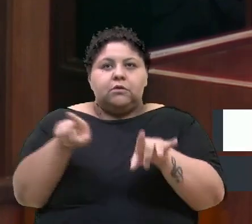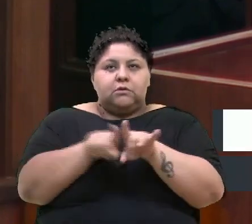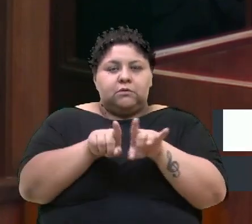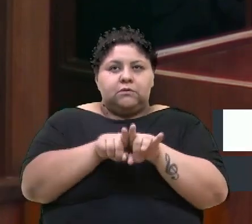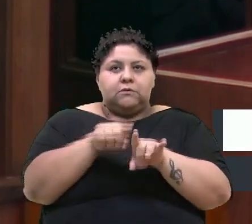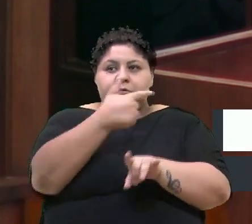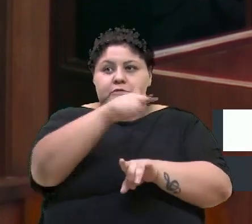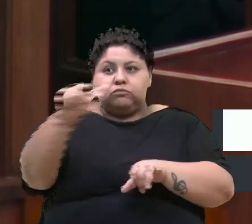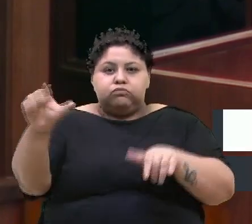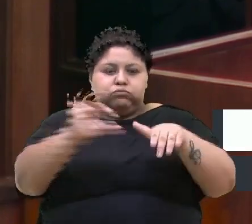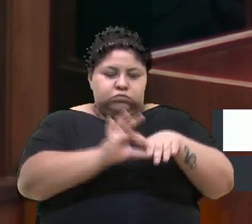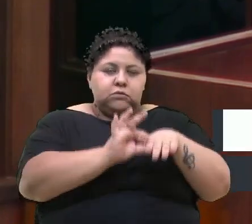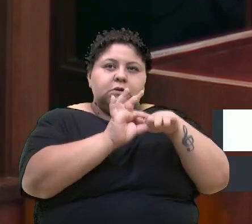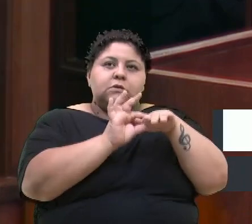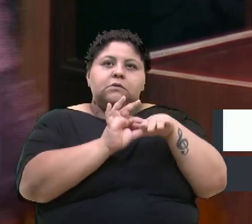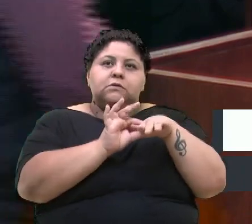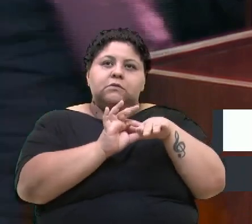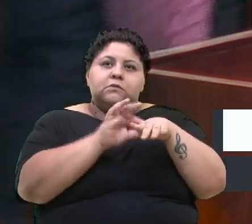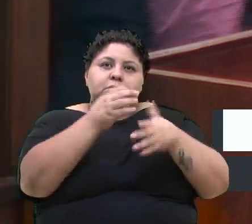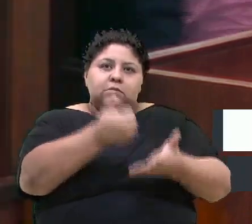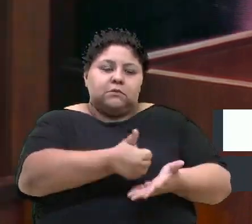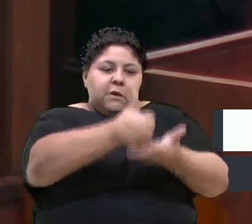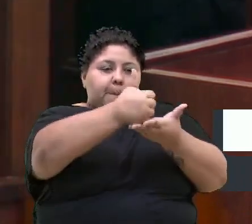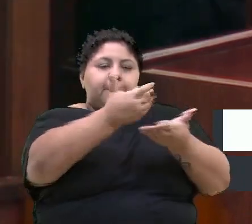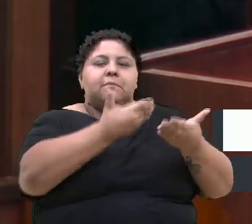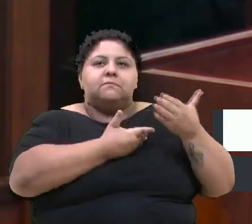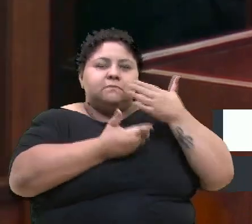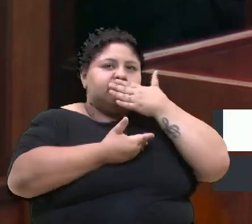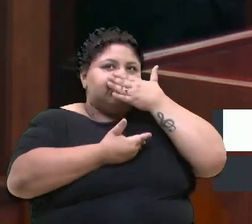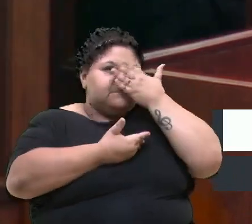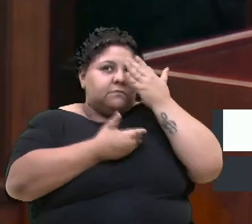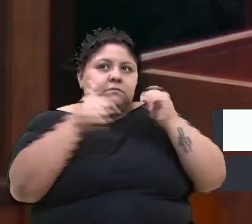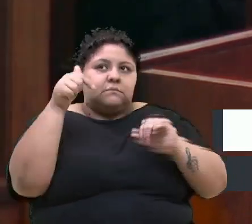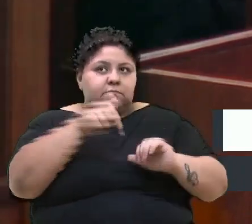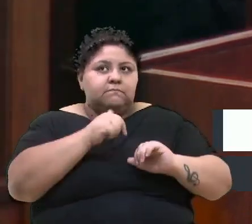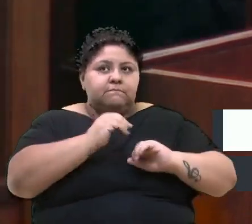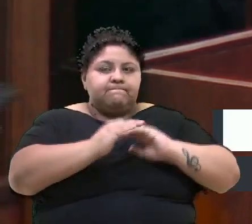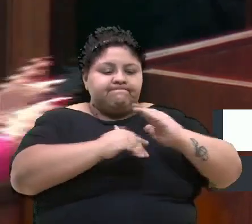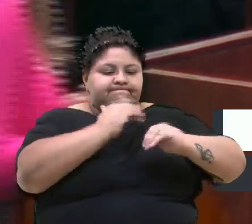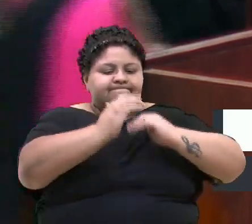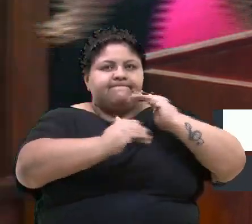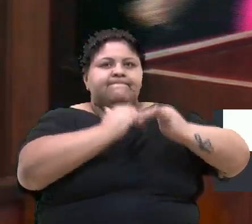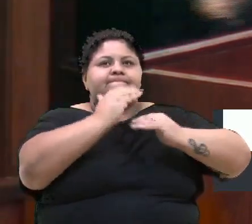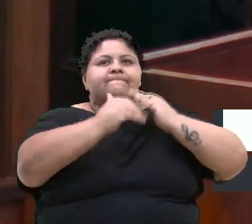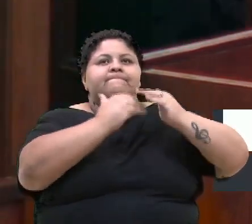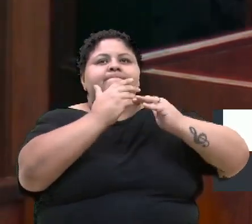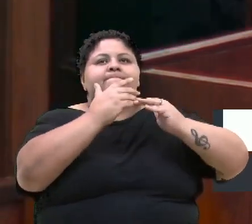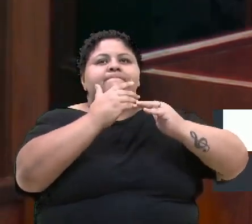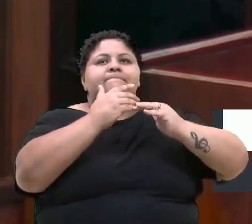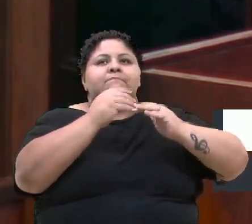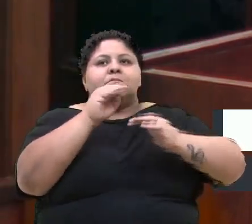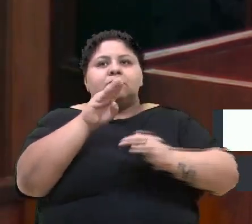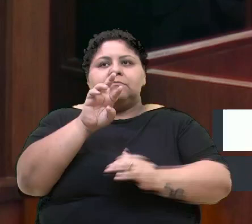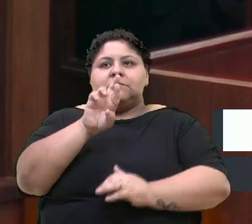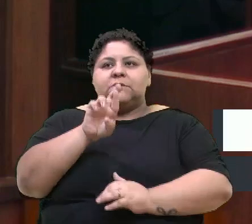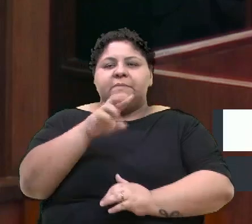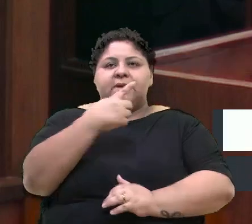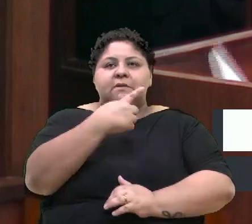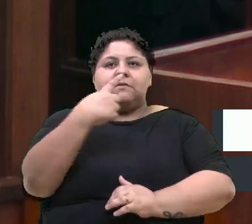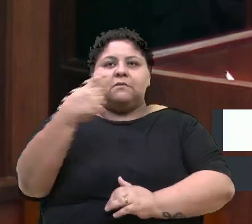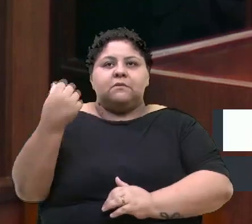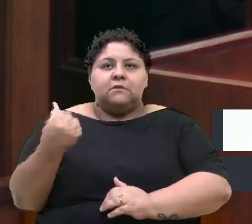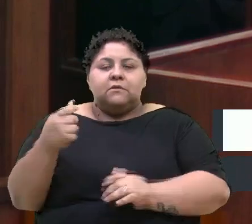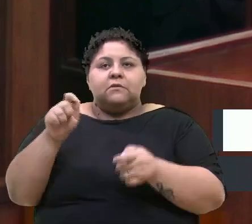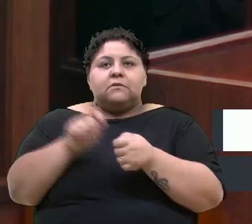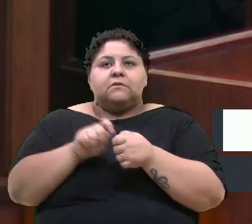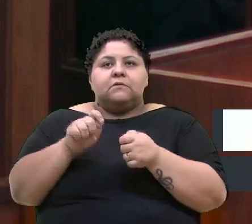demais lideranças, apoio dos amigos, estamos avançando na BR-116,